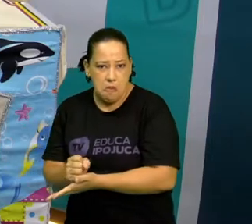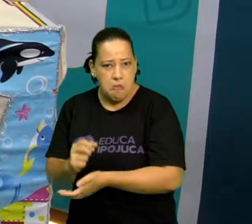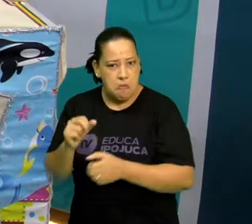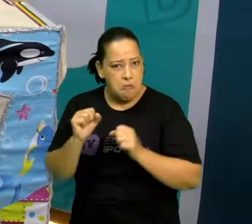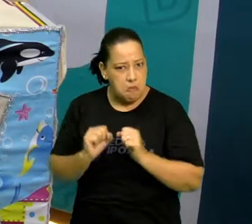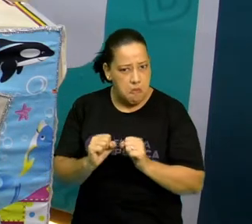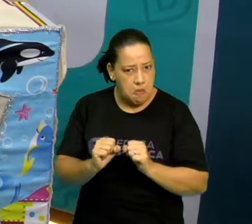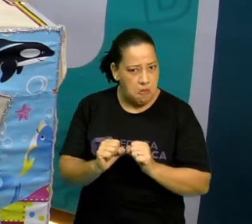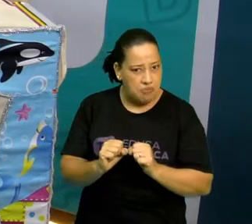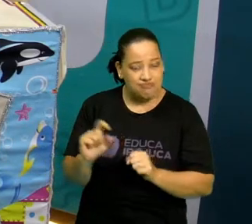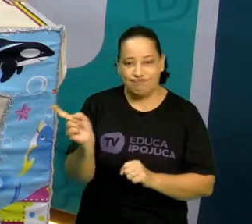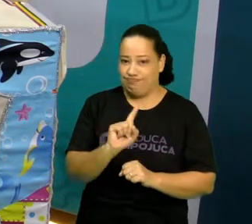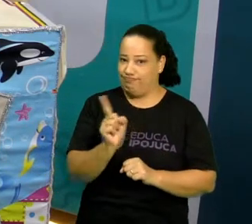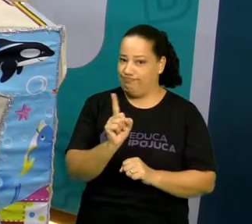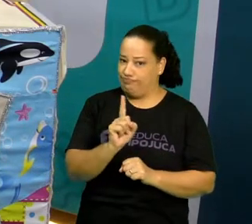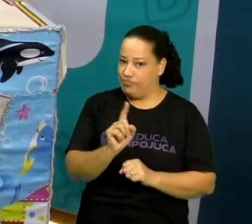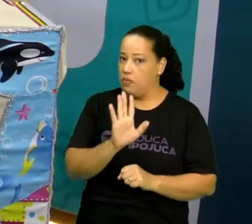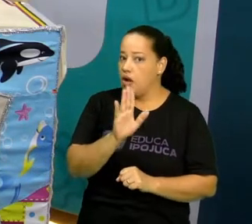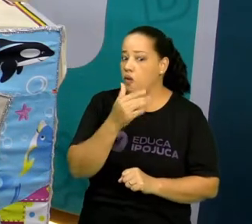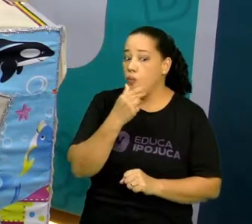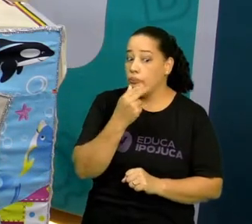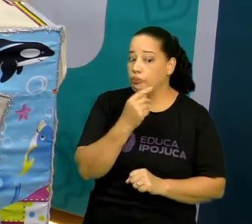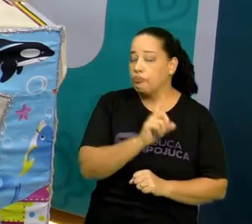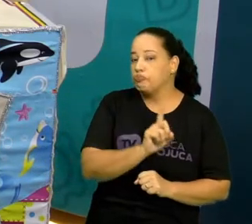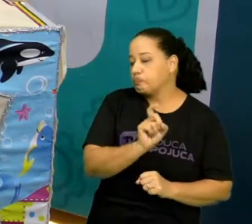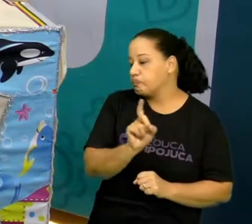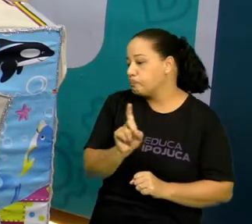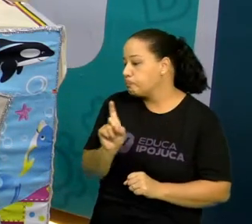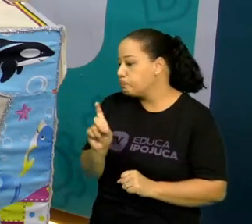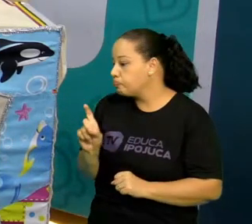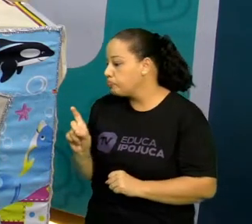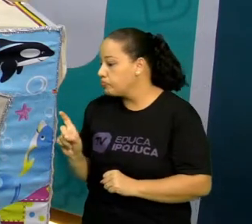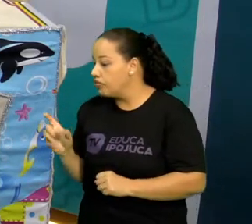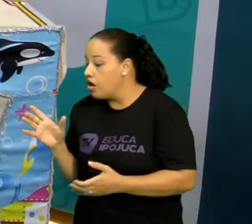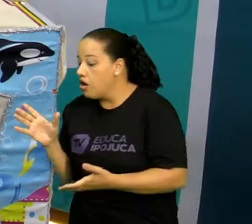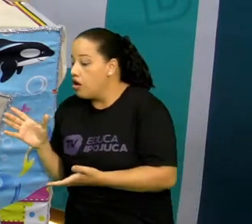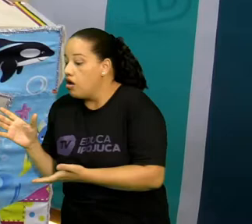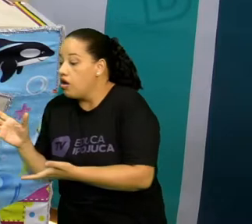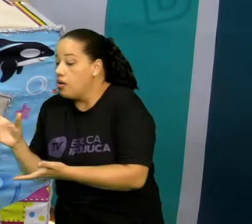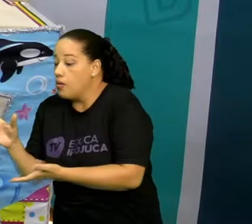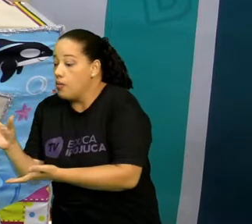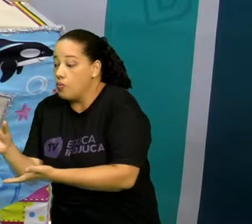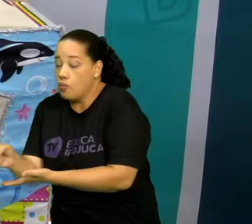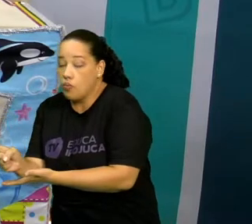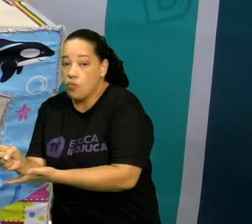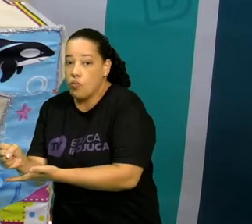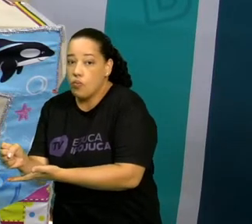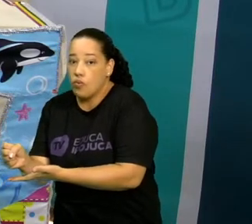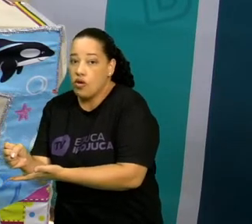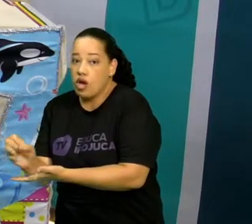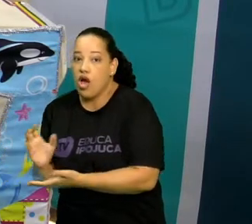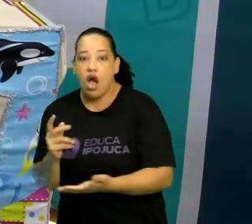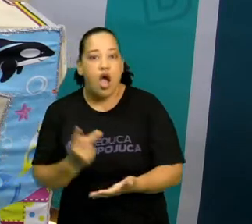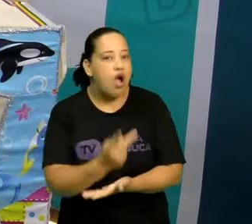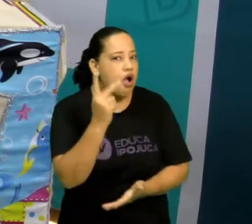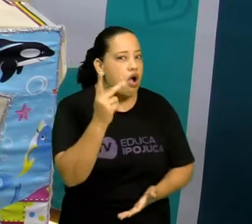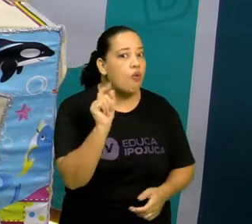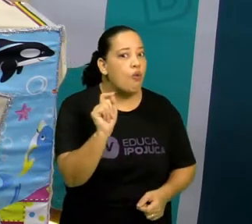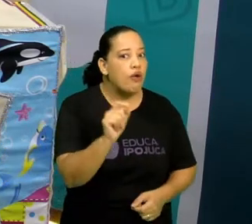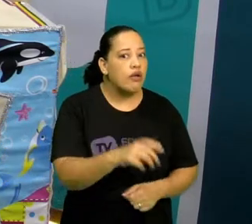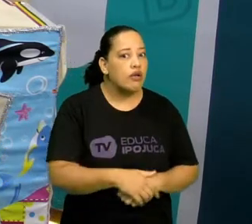não, tá, criança? Mas ele foi. Quando ele estava pegando, tu não sabe o que aconteceu. O